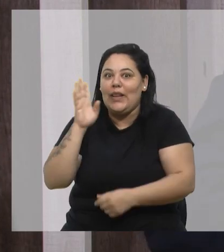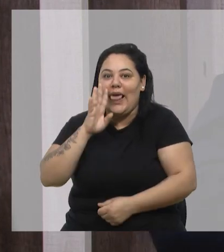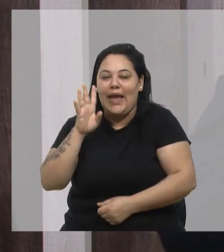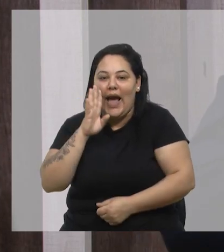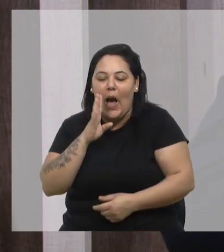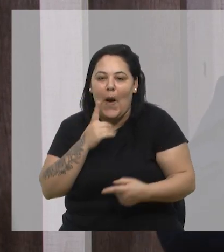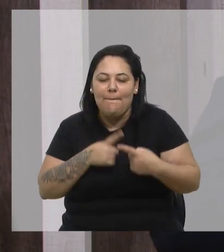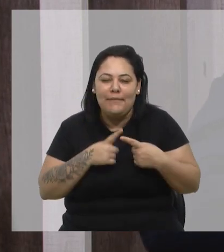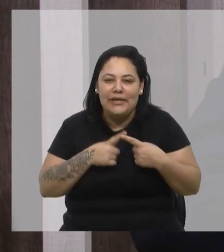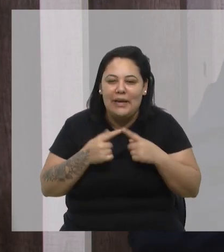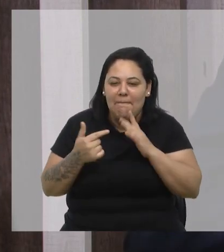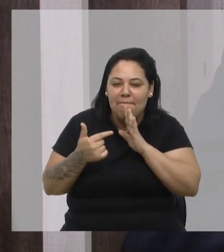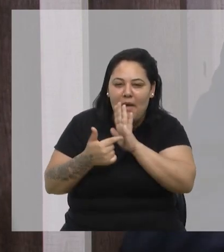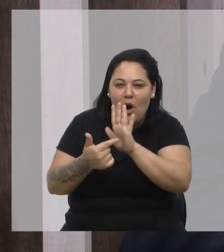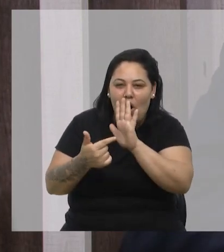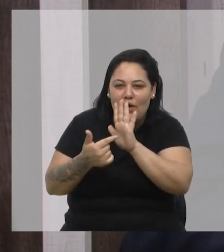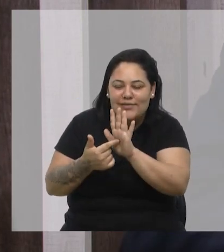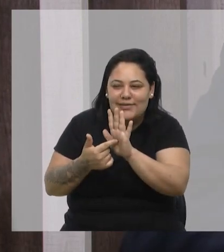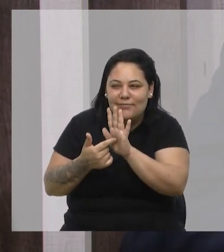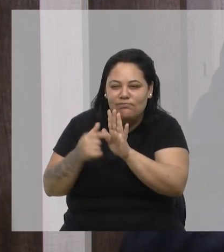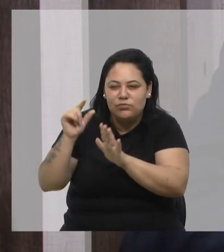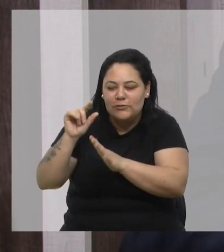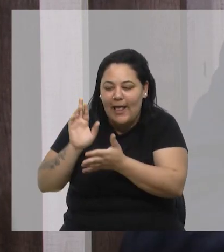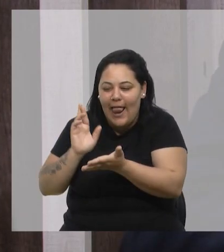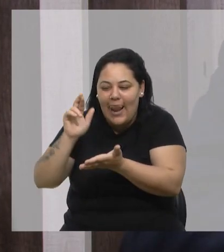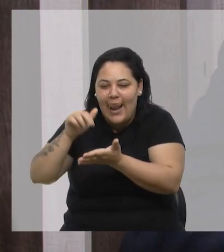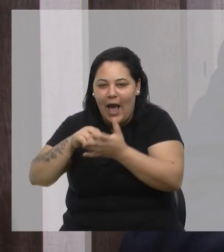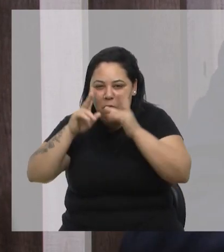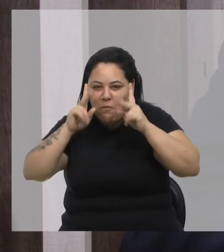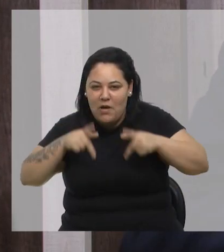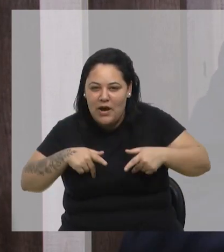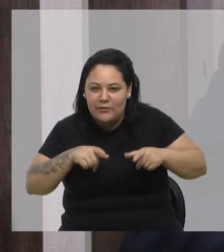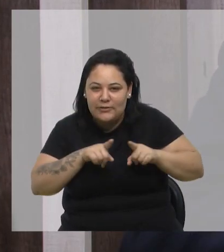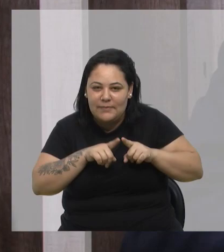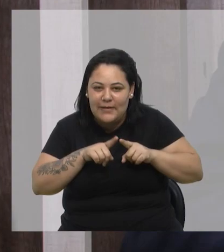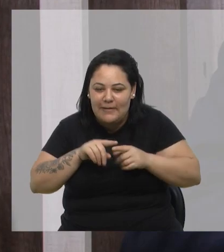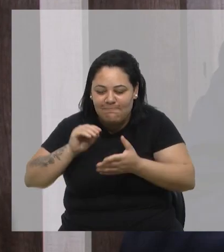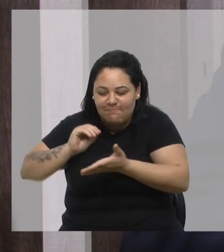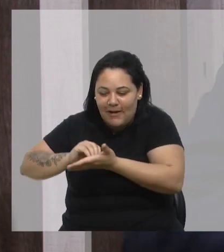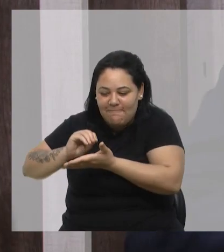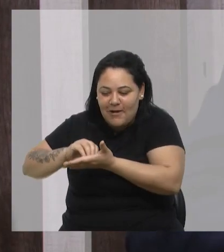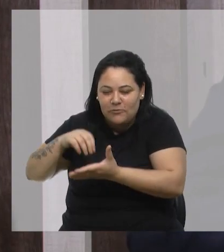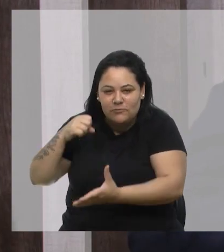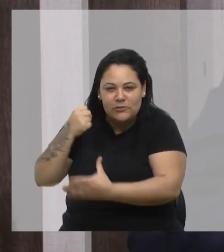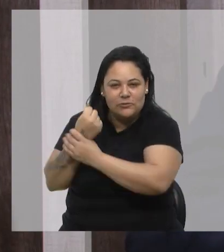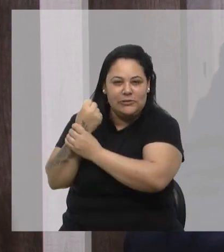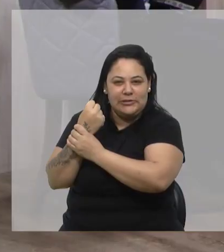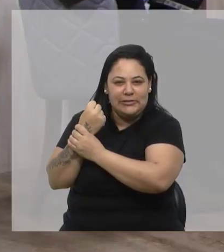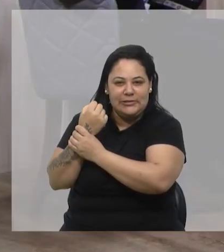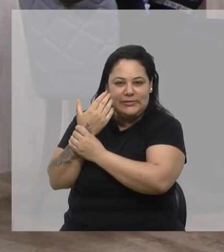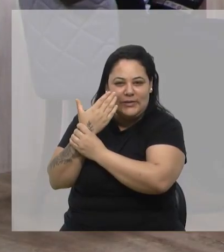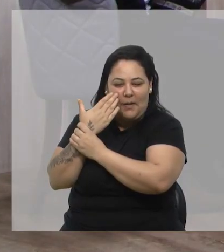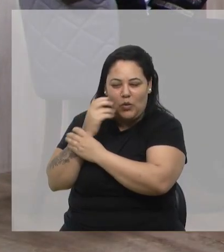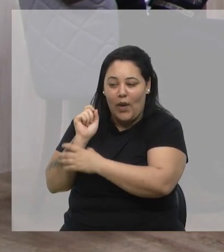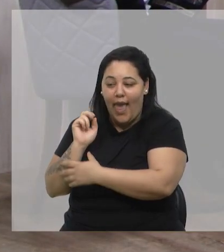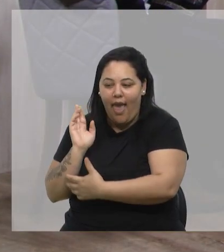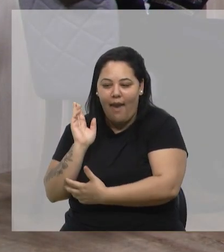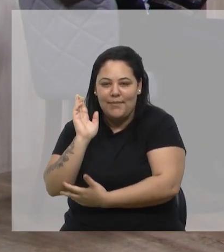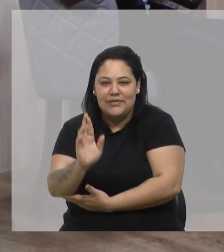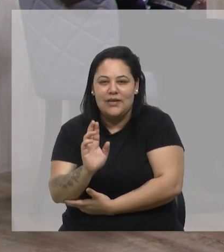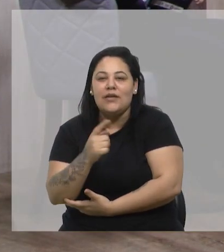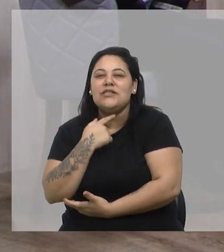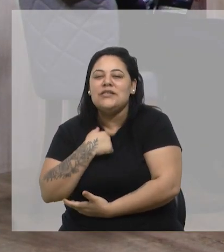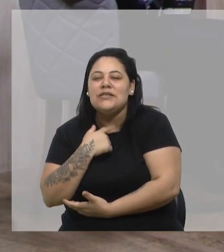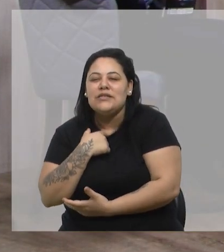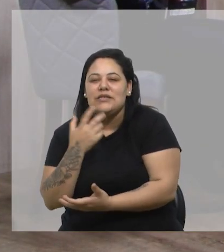porque mexe, digamos assim, com a noção de realidade do ser humano e a sua insegurança sobre aquilo que ele